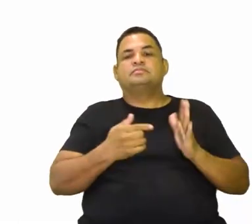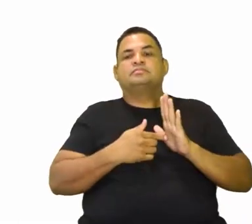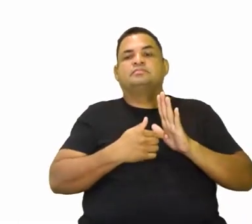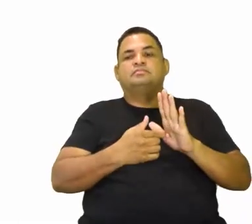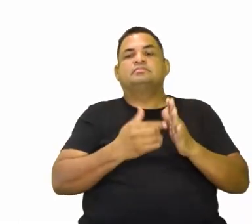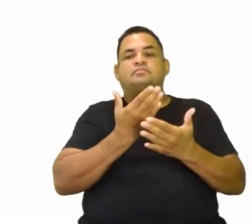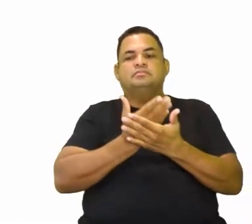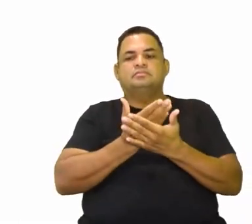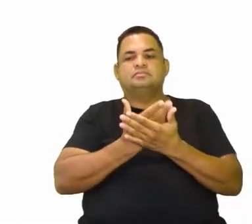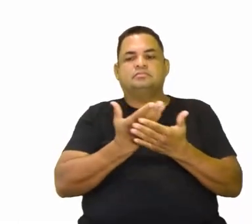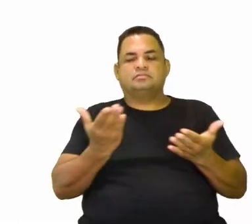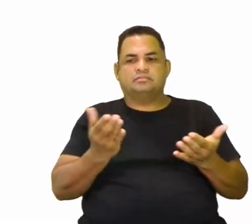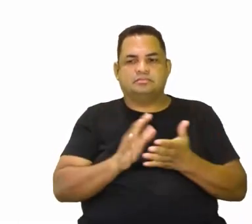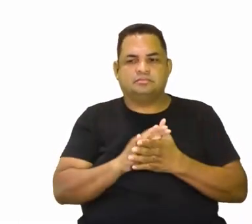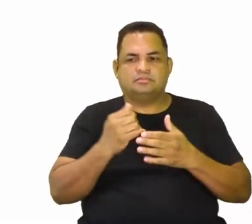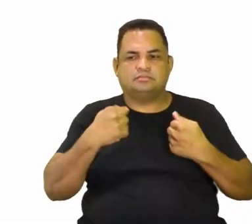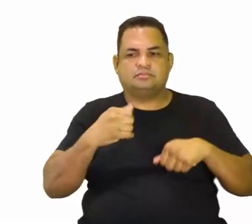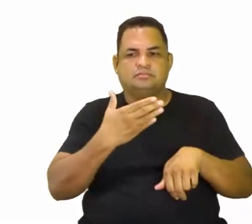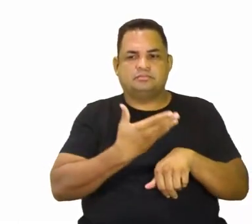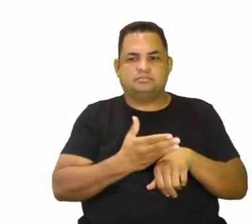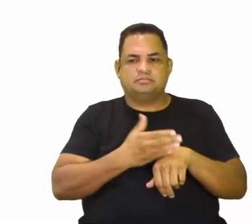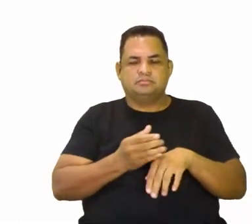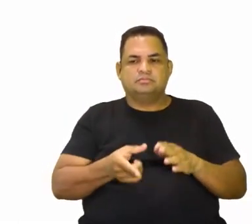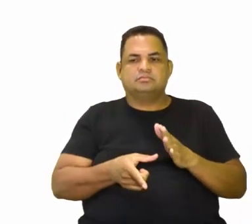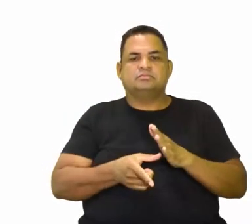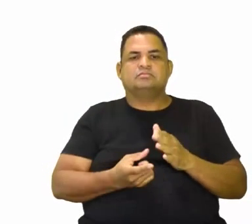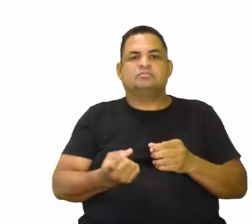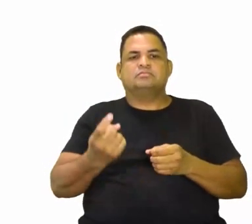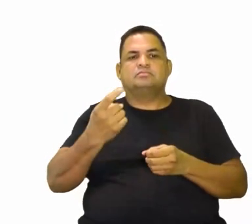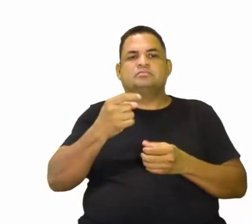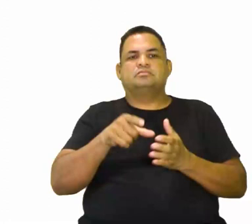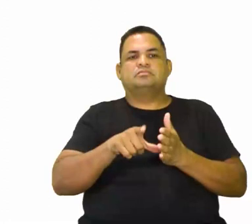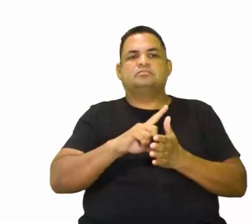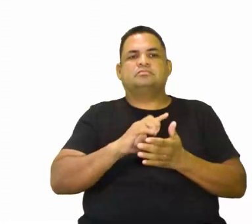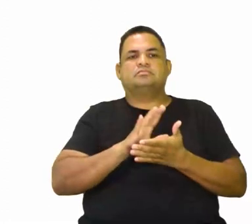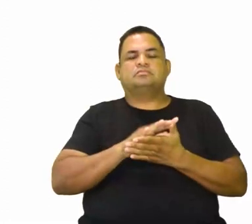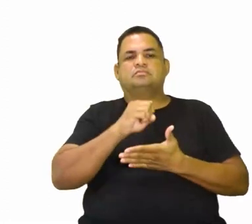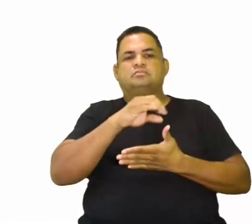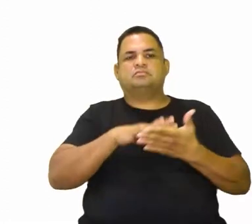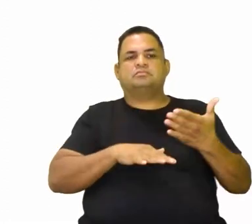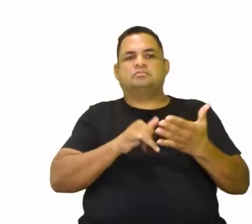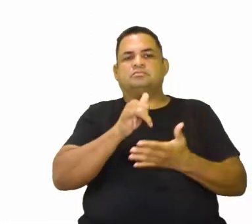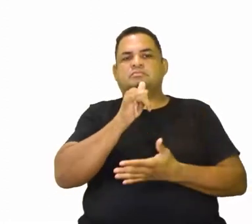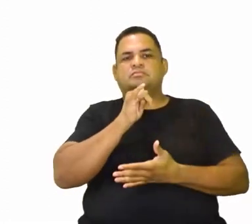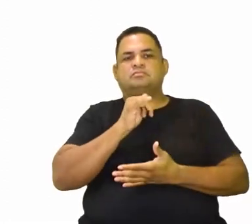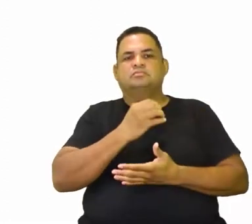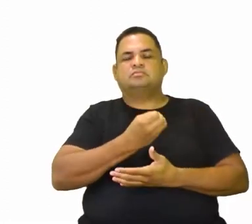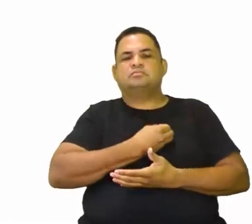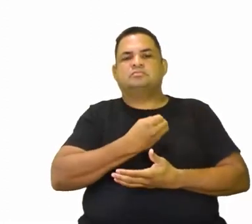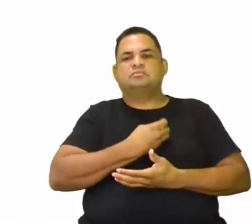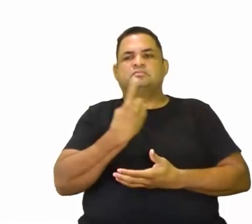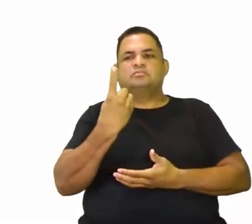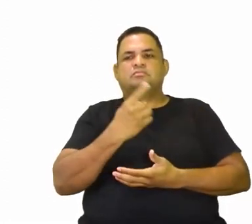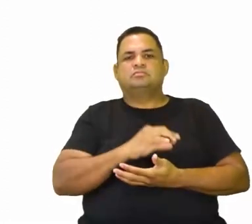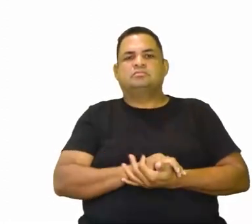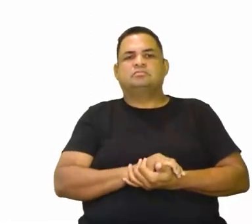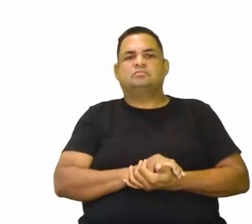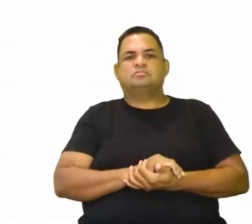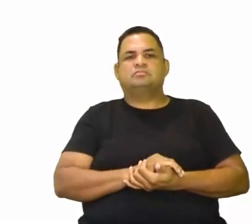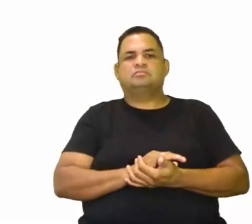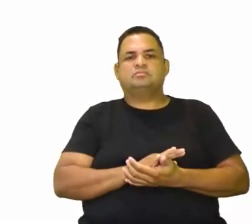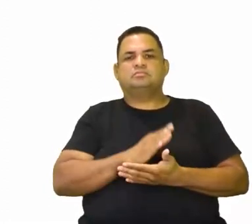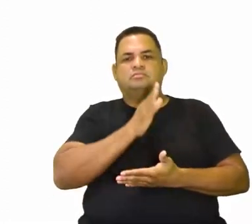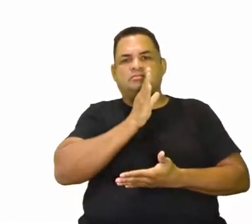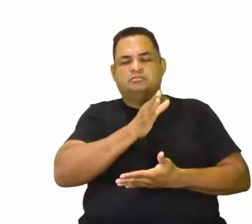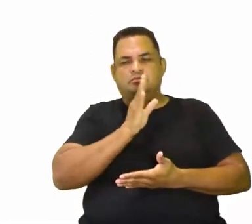para a aula, para a gente poder praticar um pouquinho antes da atividade, né? Então, vamos aqui nesse exemplo de número 1, que fala o seguinte. Dada